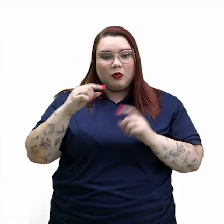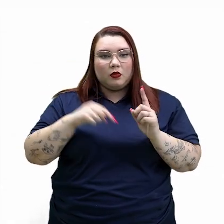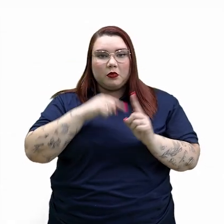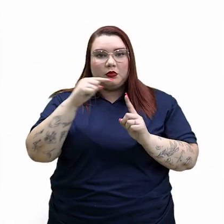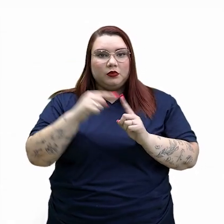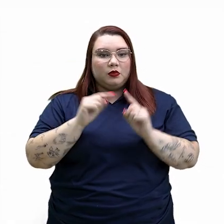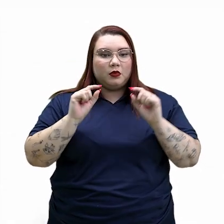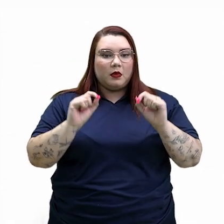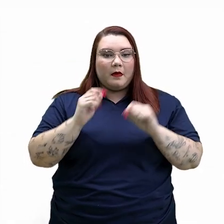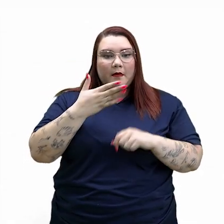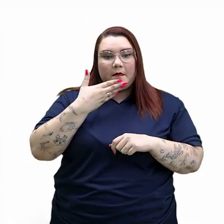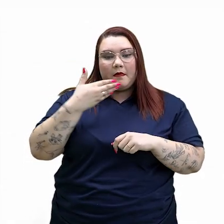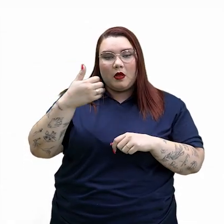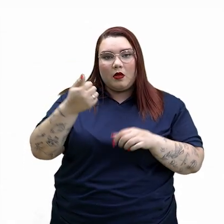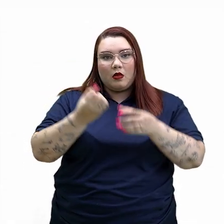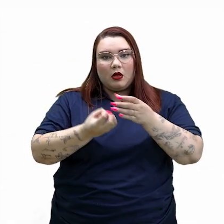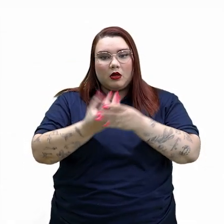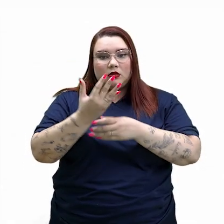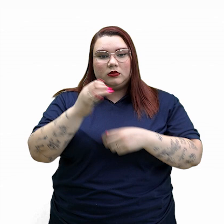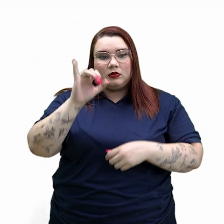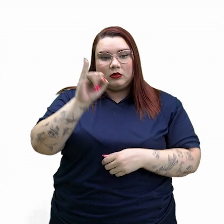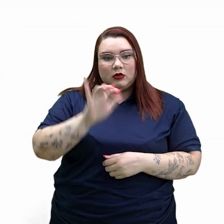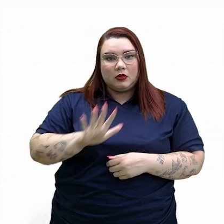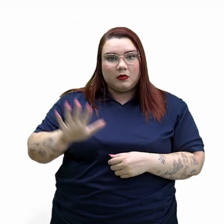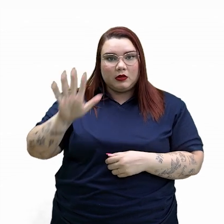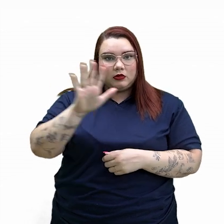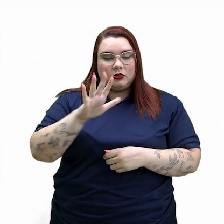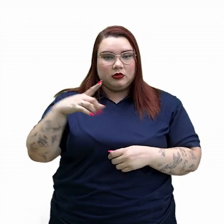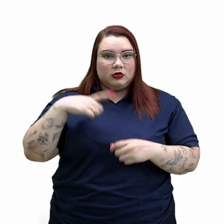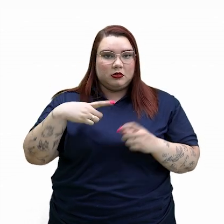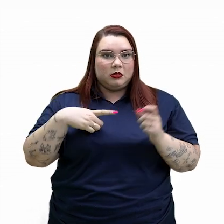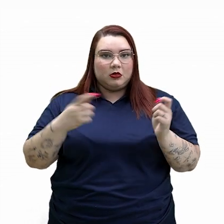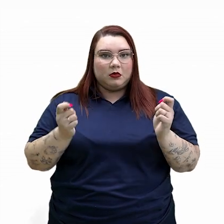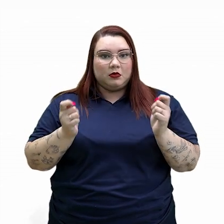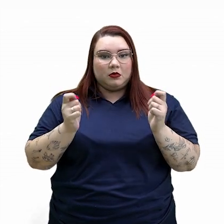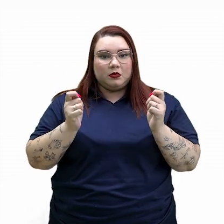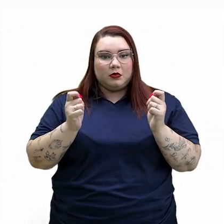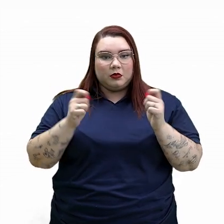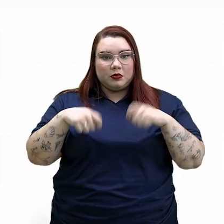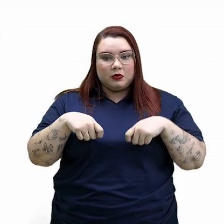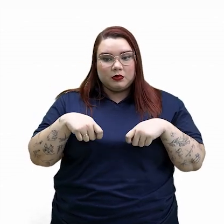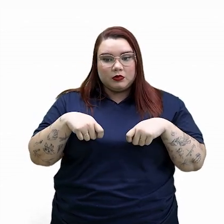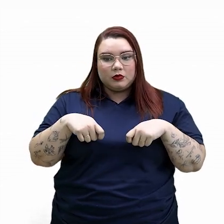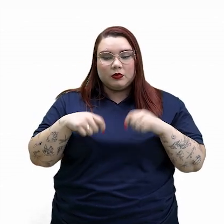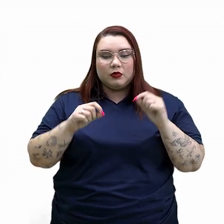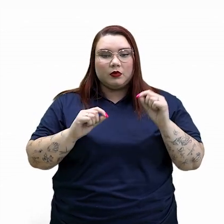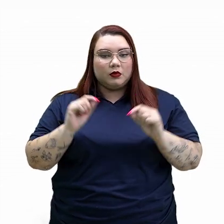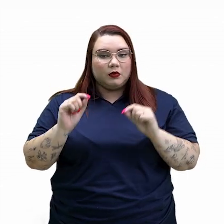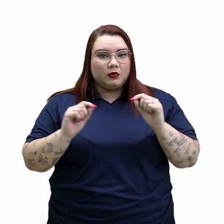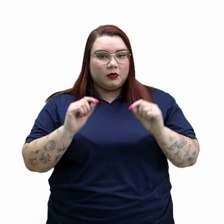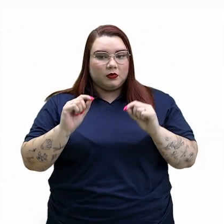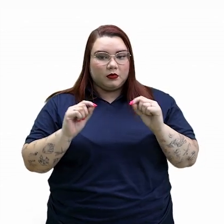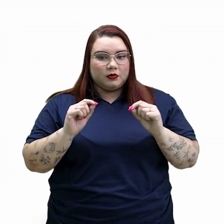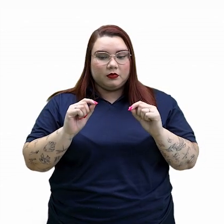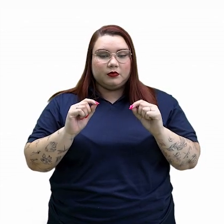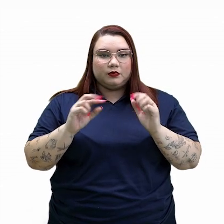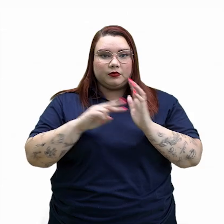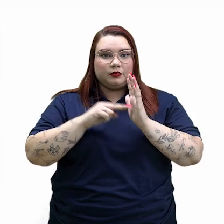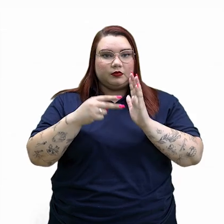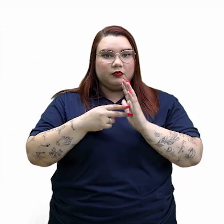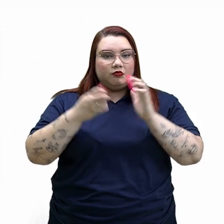forma a melhorar a formação de imagens. E o que significa dizer